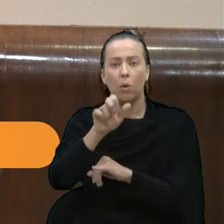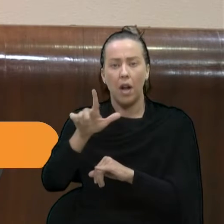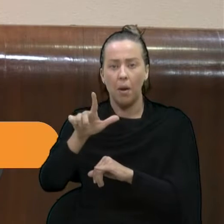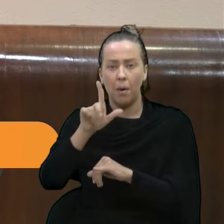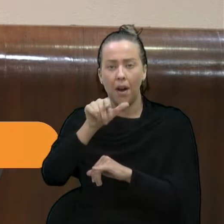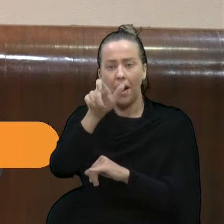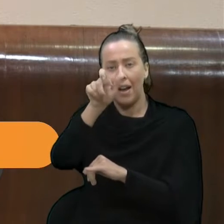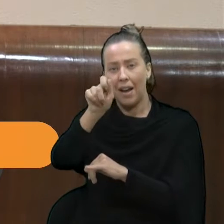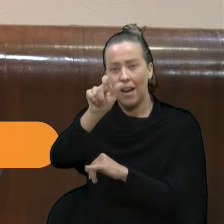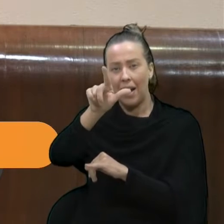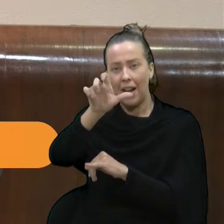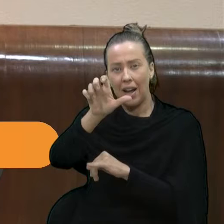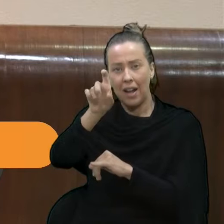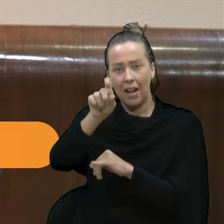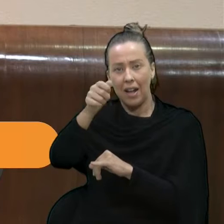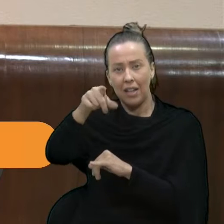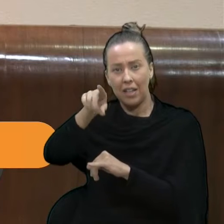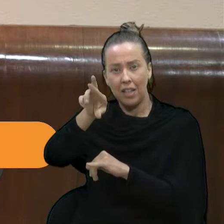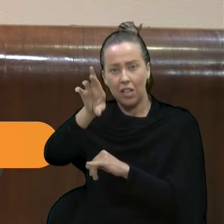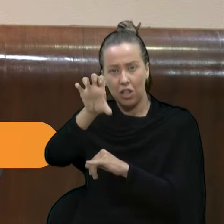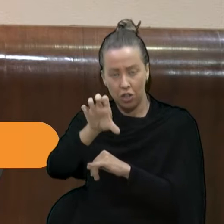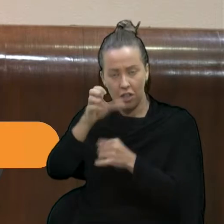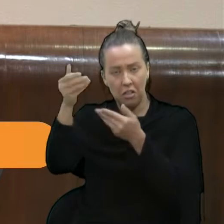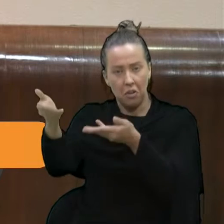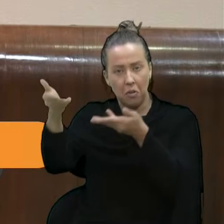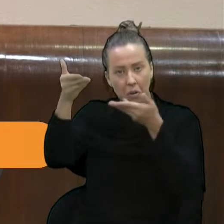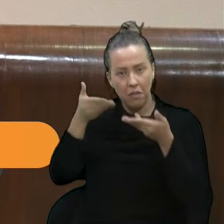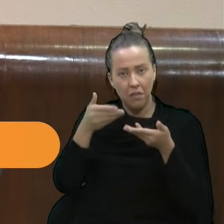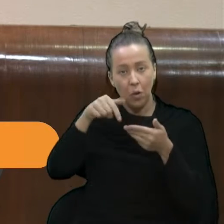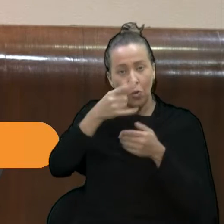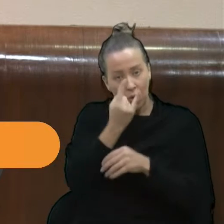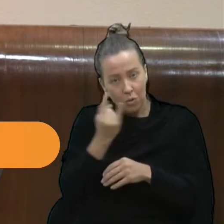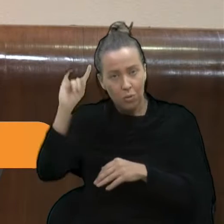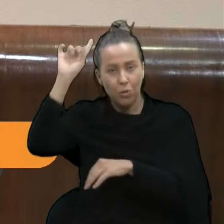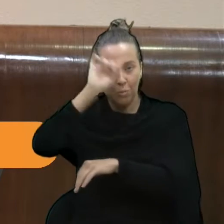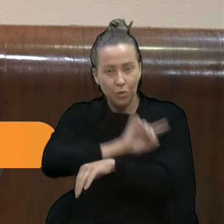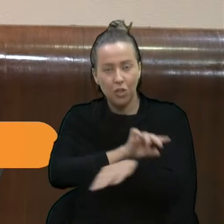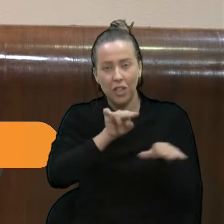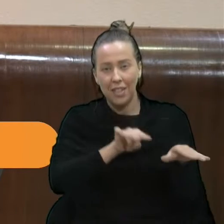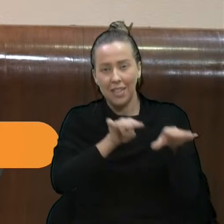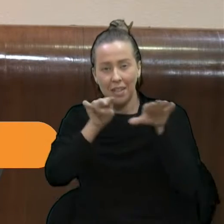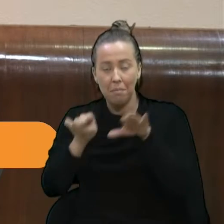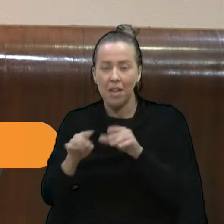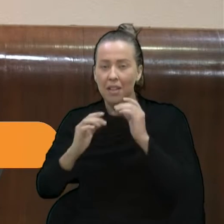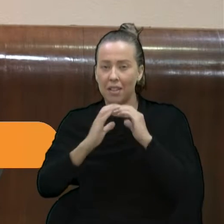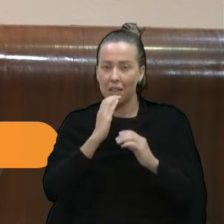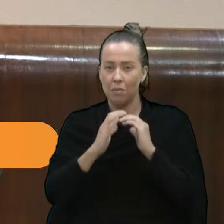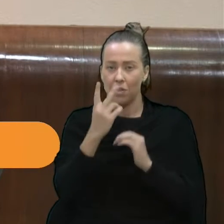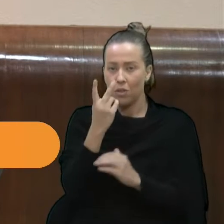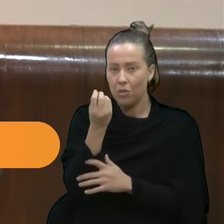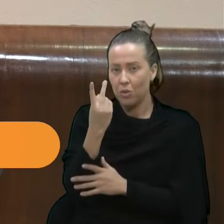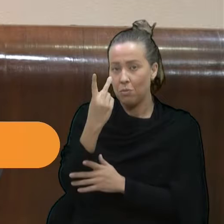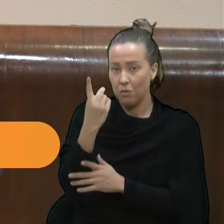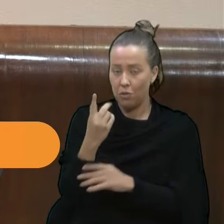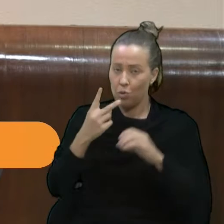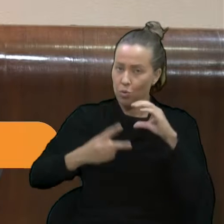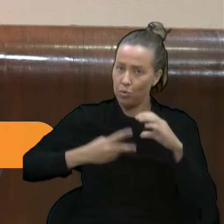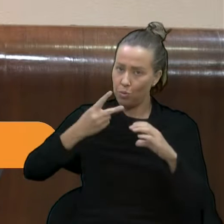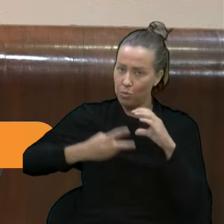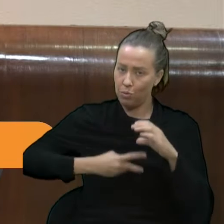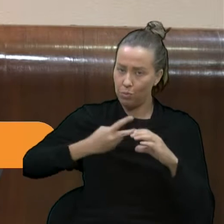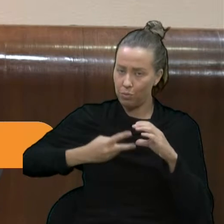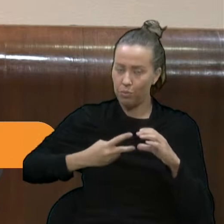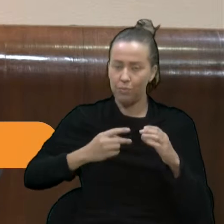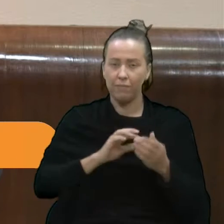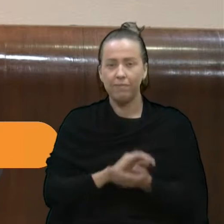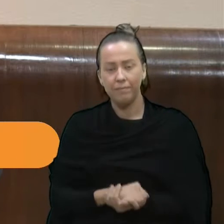nosso convidado. Dia de encerramento da Semana da Comunicação 2021, aqui da Câmara de Vereadores de Caxias do